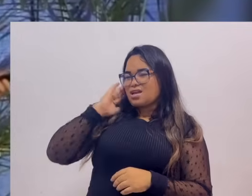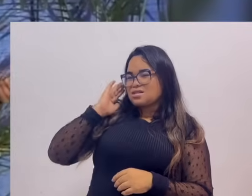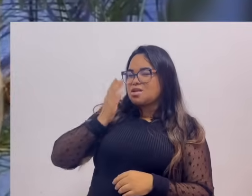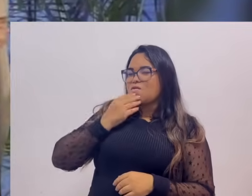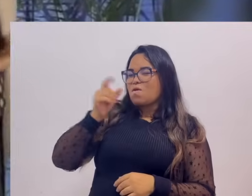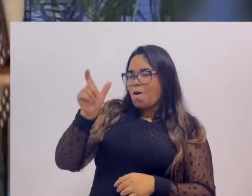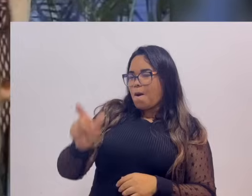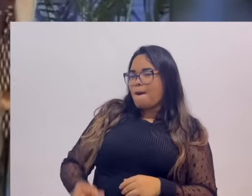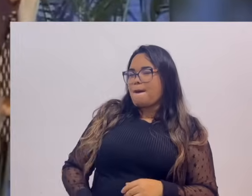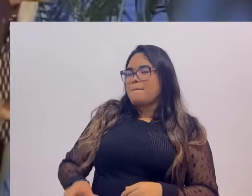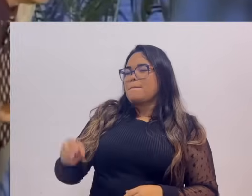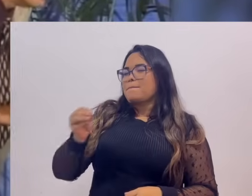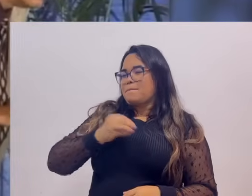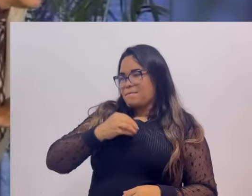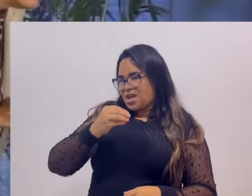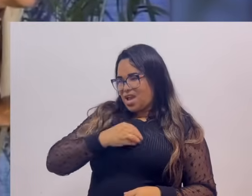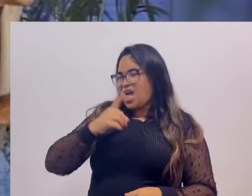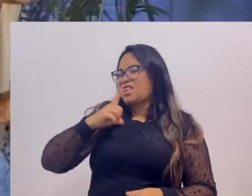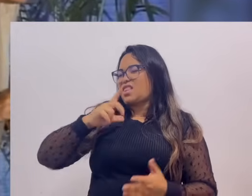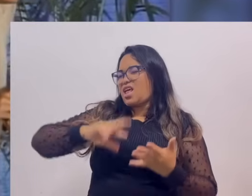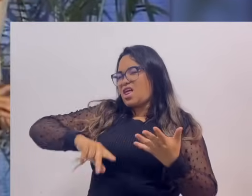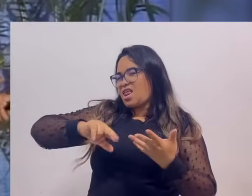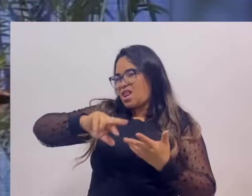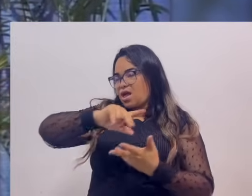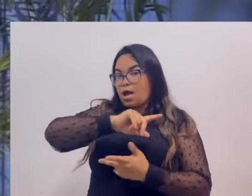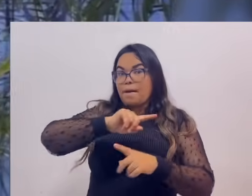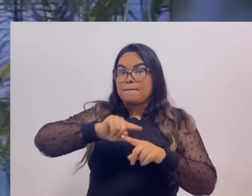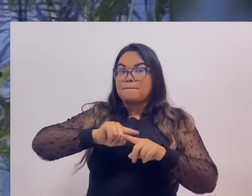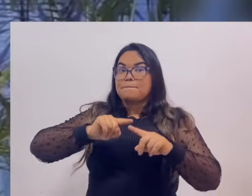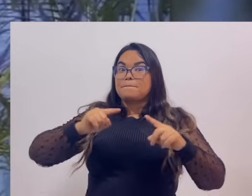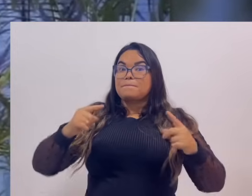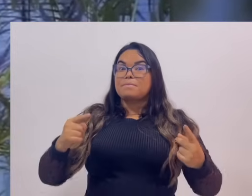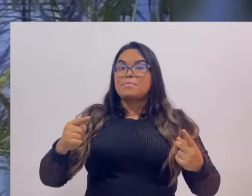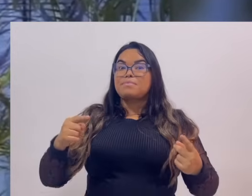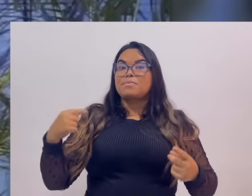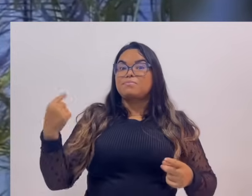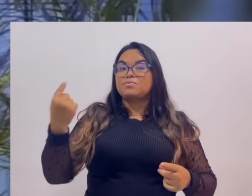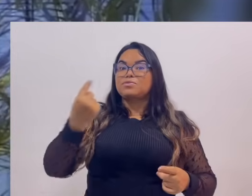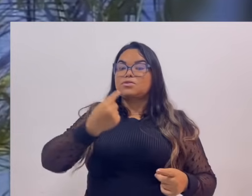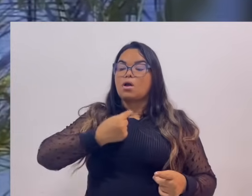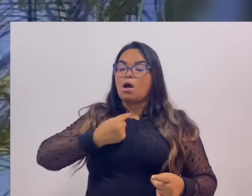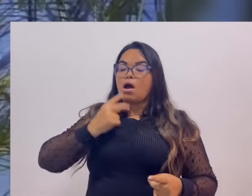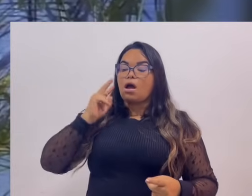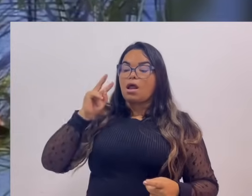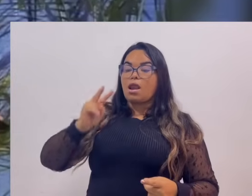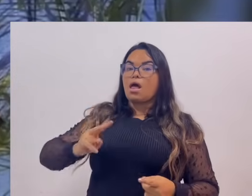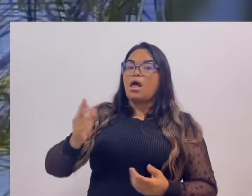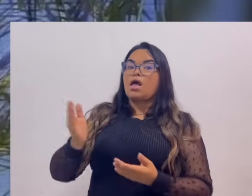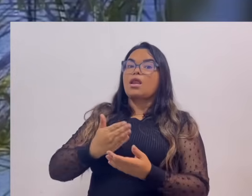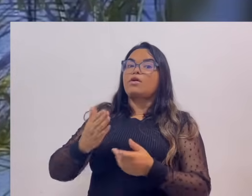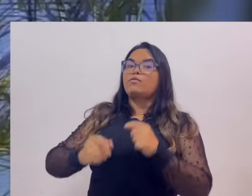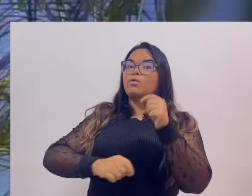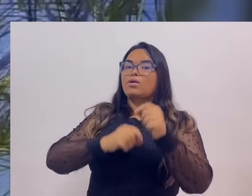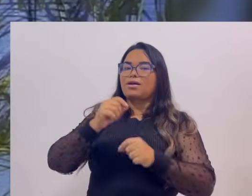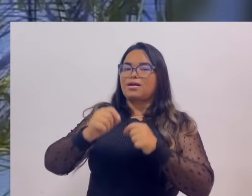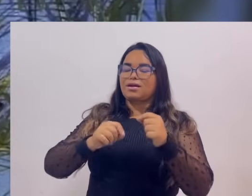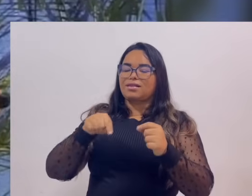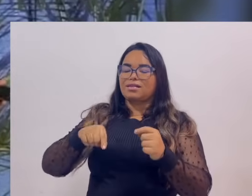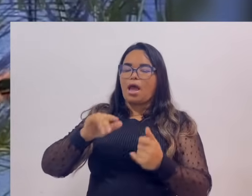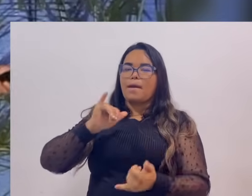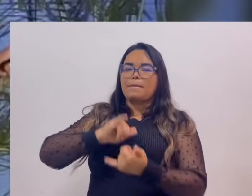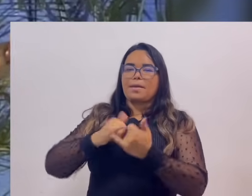irmãos certo ou errado e o que ele vai dizer eu sei que este homem cometeu muitos pecados